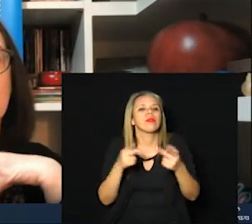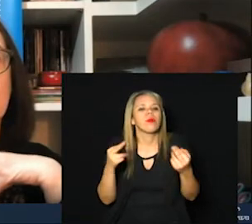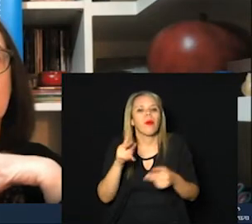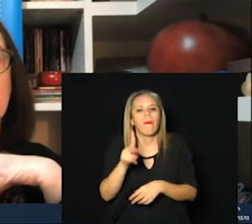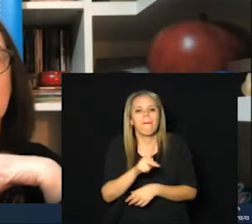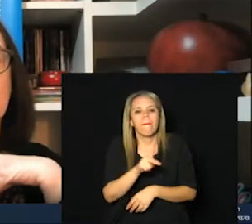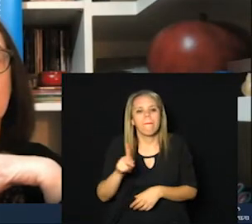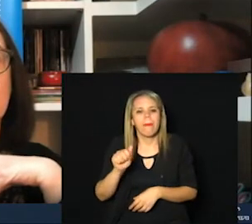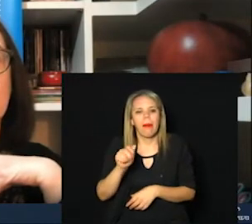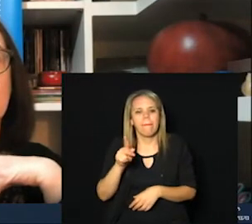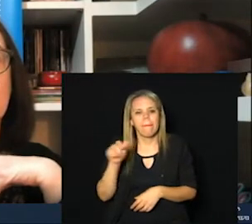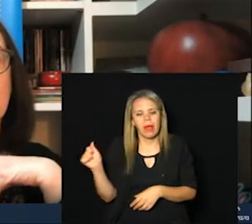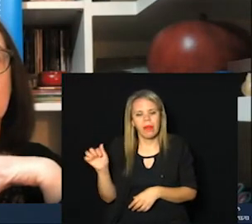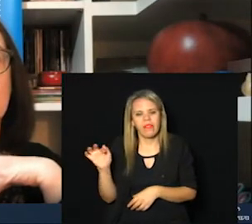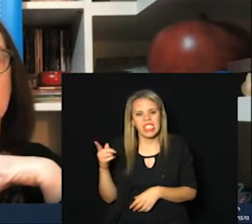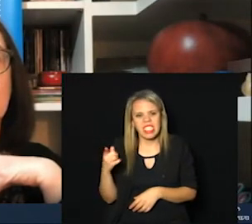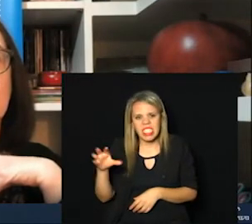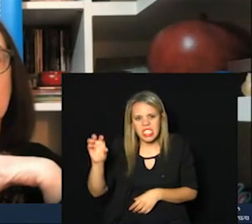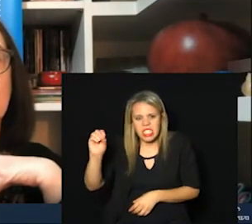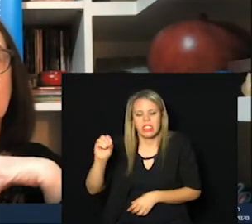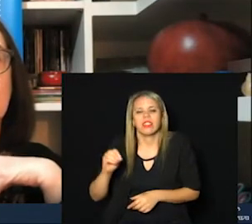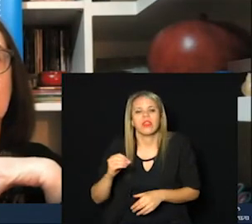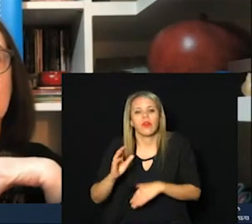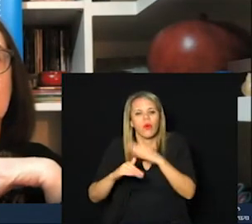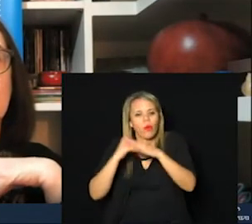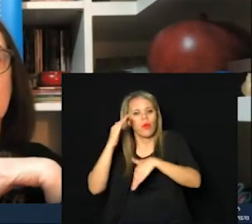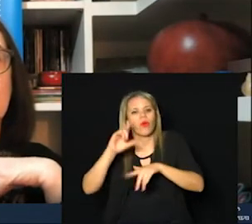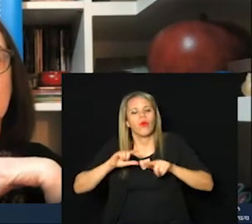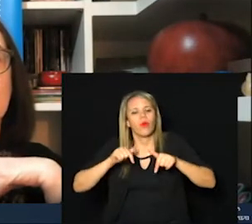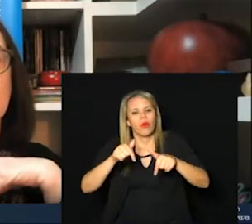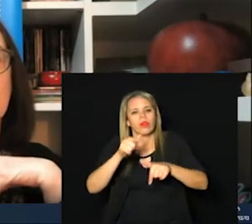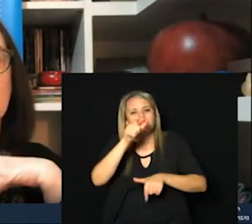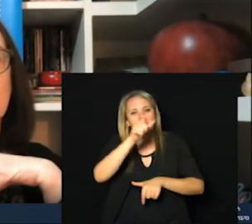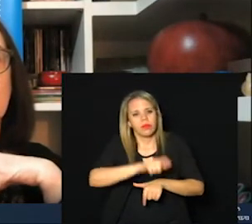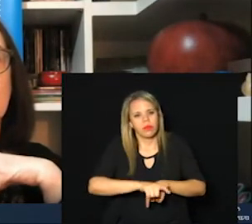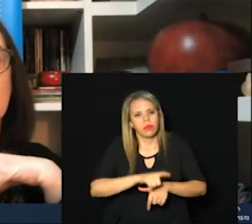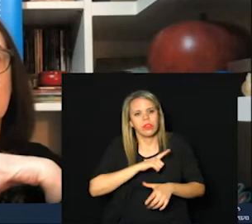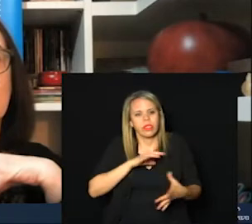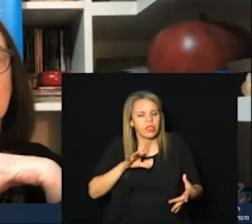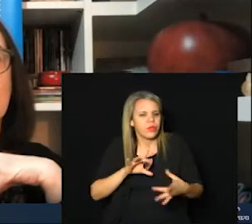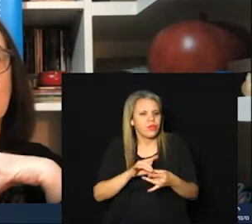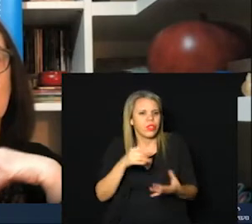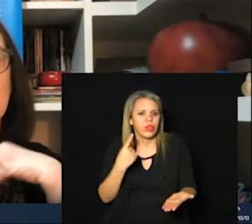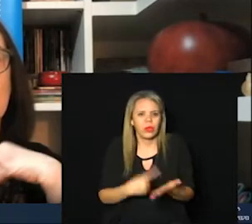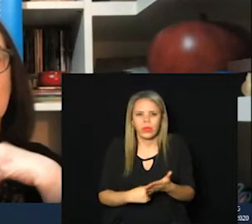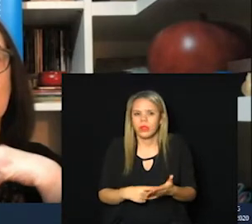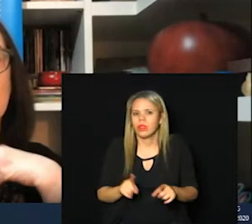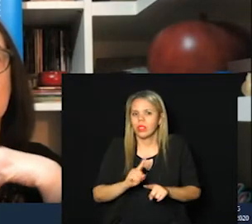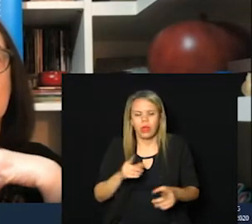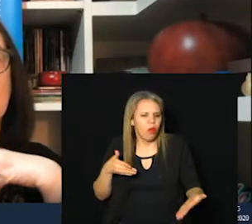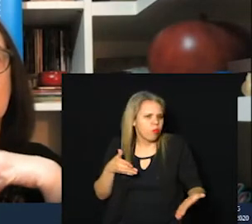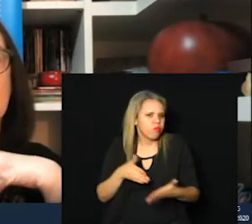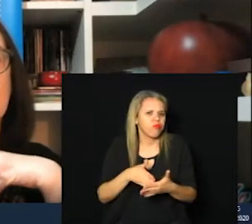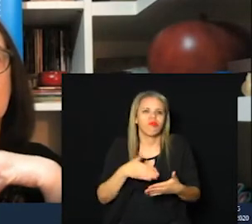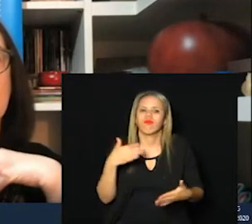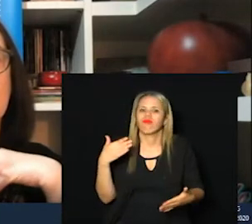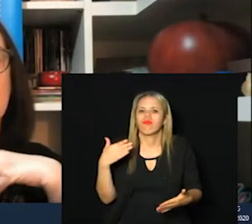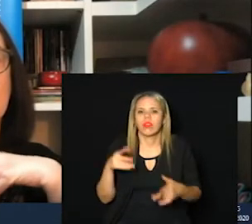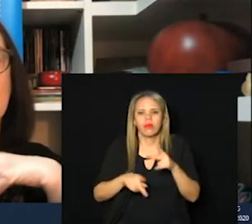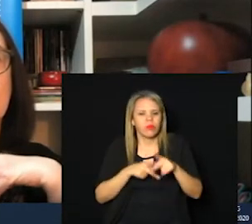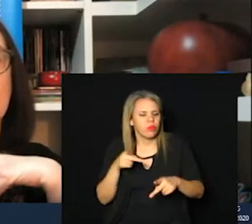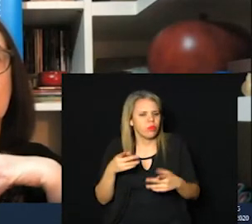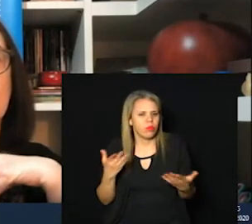seja, construir a partir de atitudes de quem decide estabelecer vínculos e não construir muros entre as